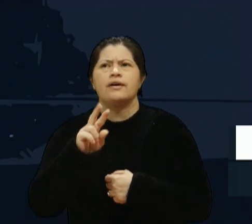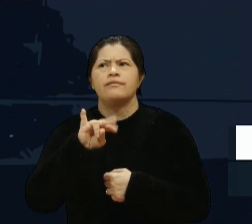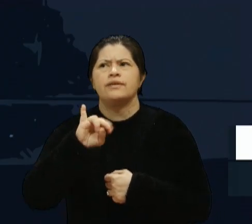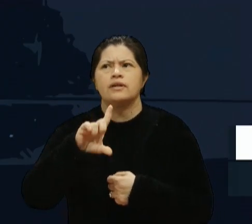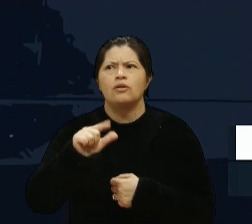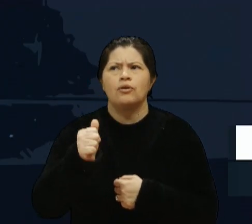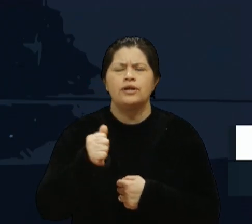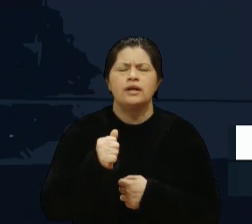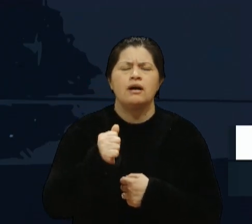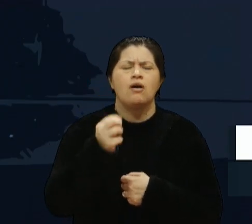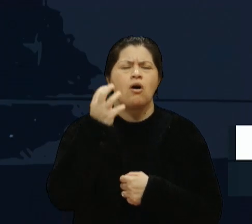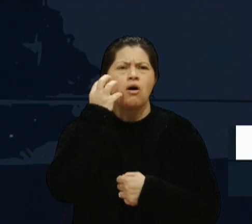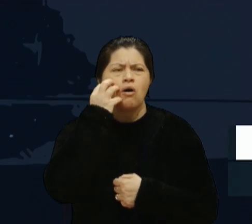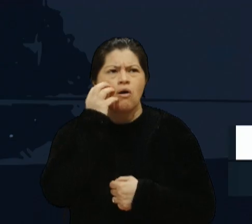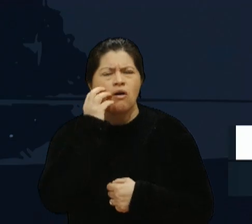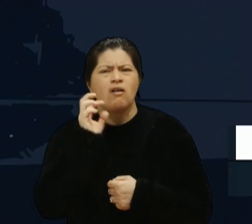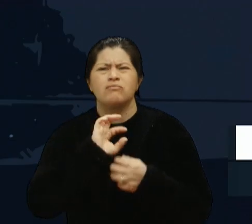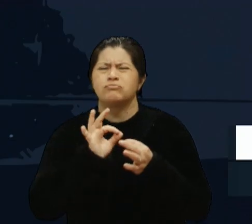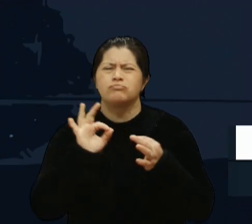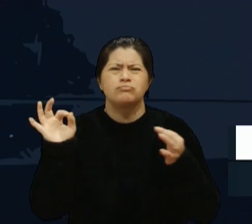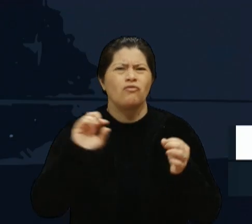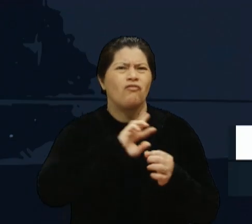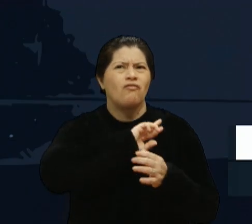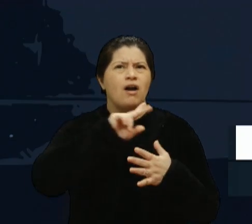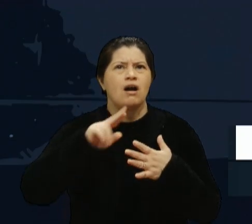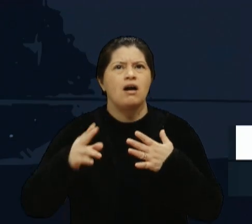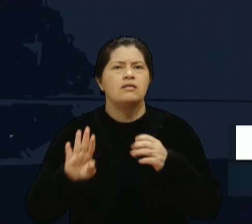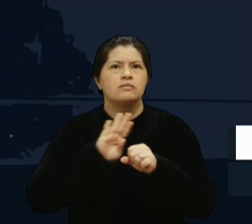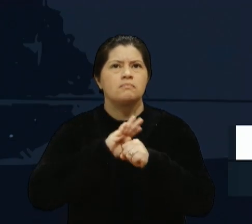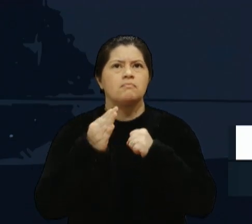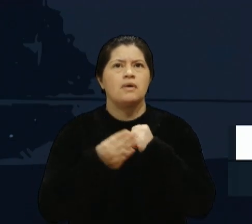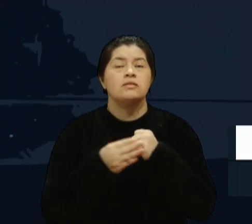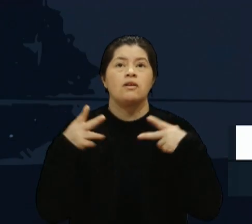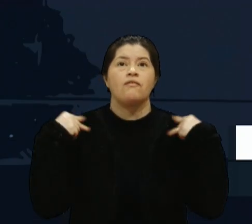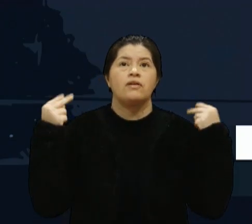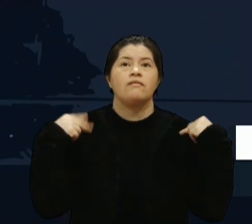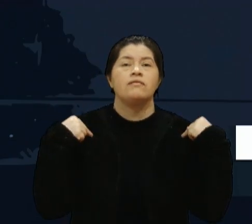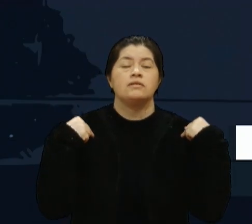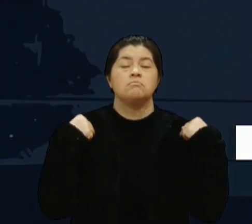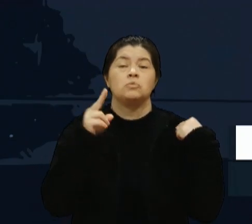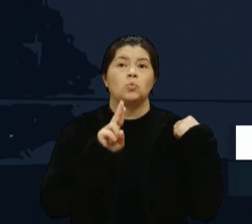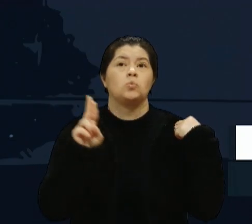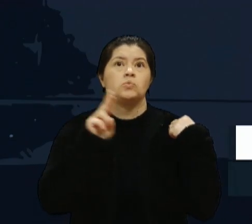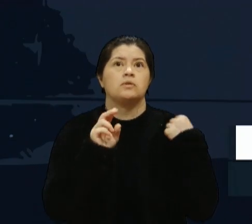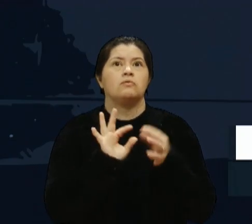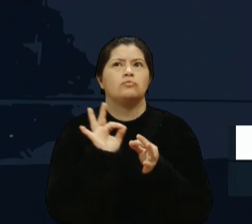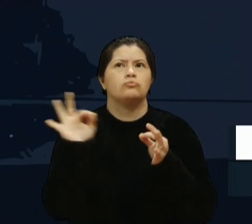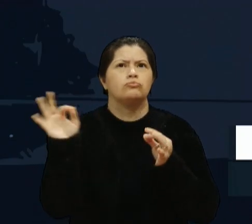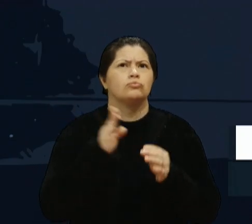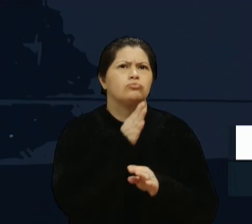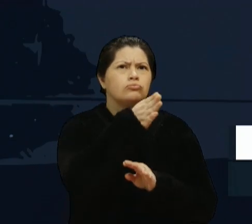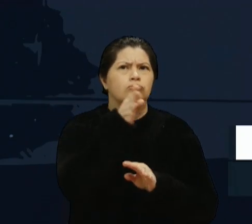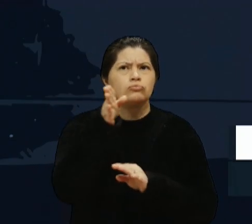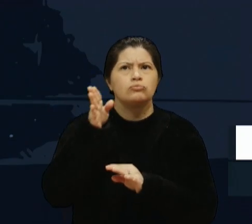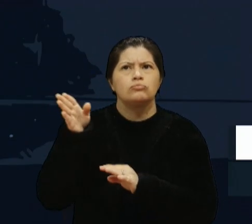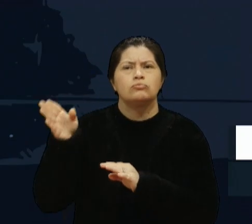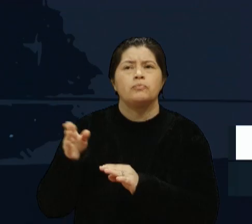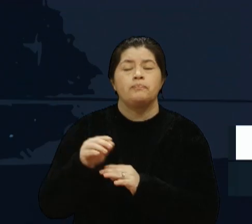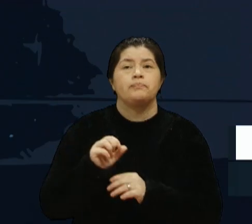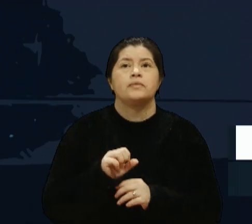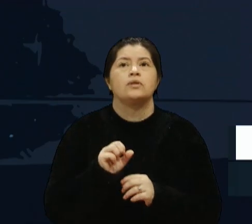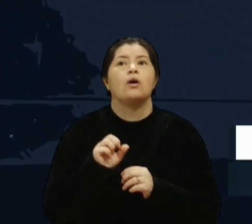vai, Ana Rec e assim vai. Então essa van serve exatamente para isso. Eu gostaria de trazer esse dado das